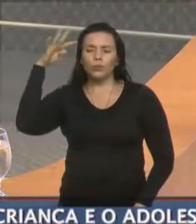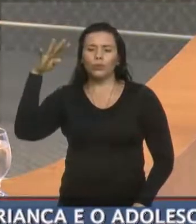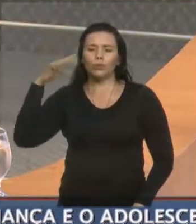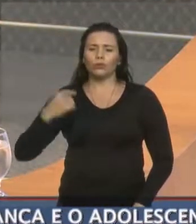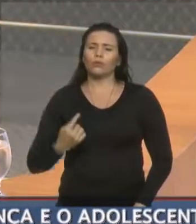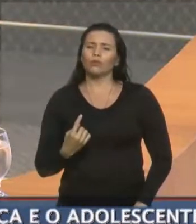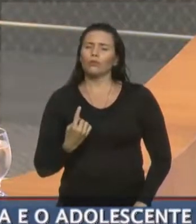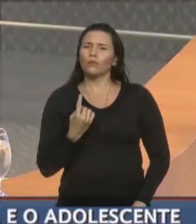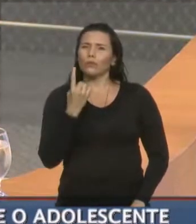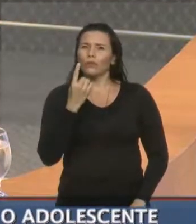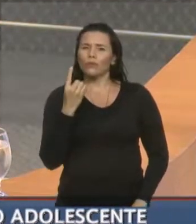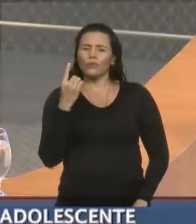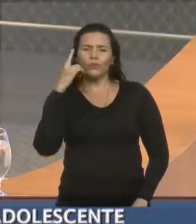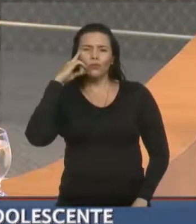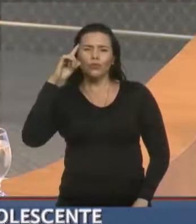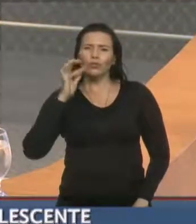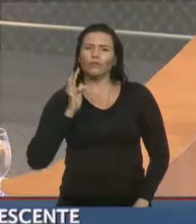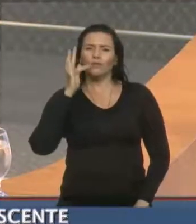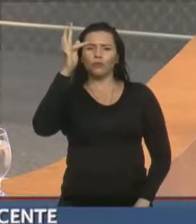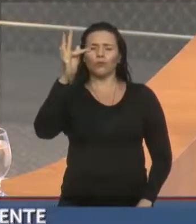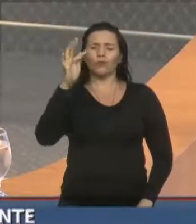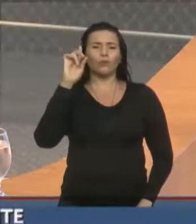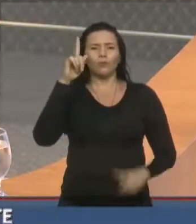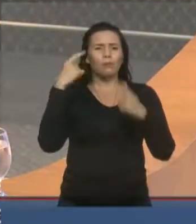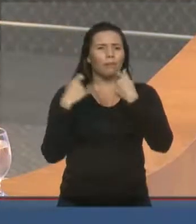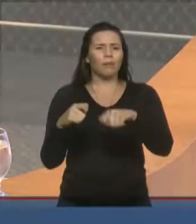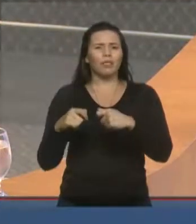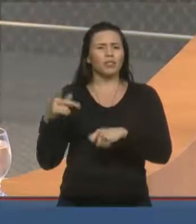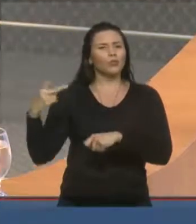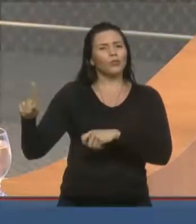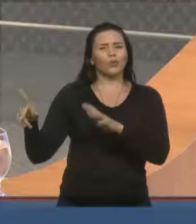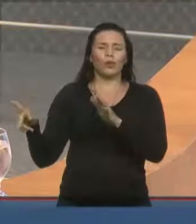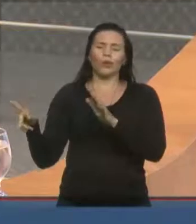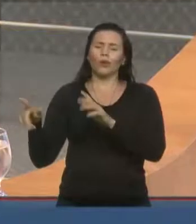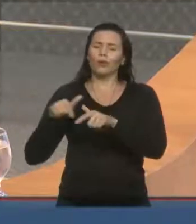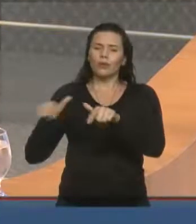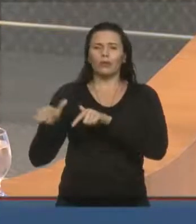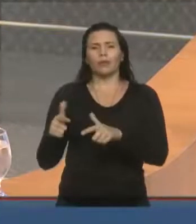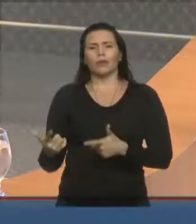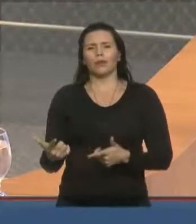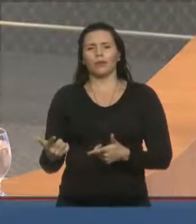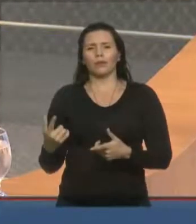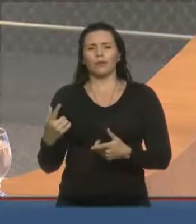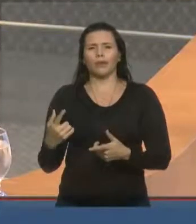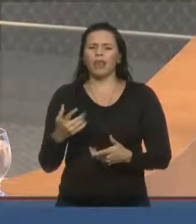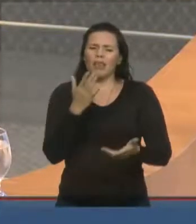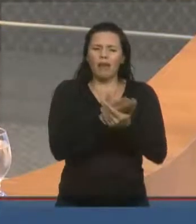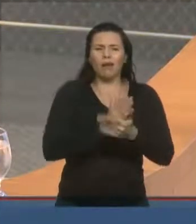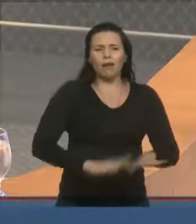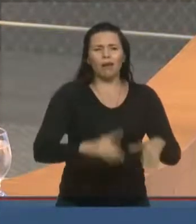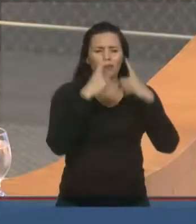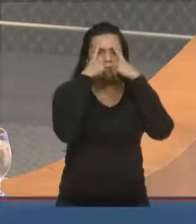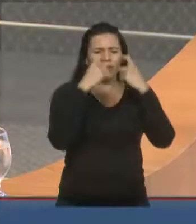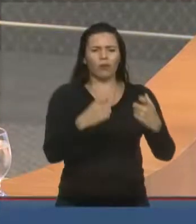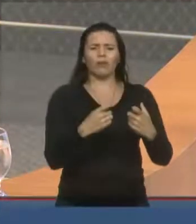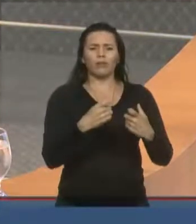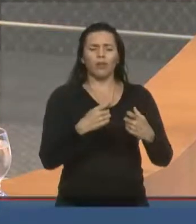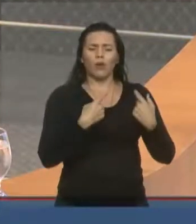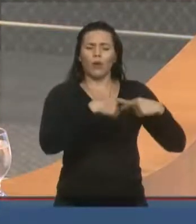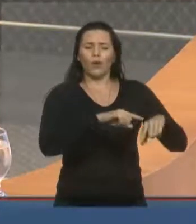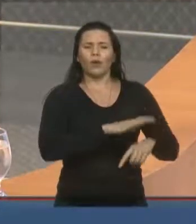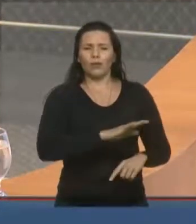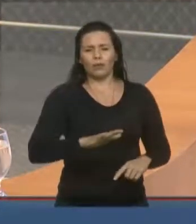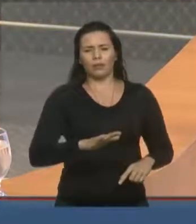dia esse trabalho não seja mais necessário. Apesar de ser um sonho aparentemente utópico, mas eu espero que um